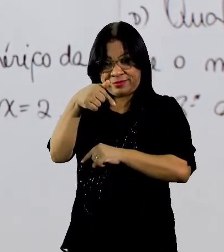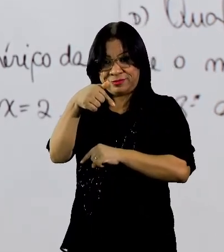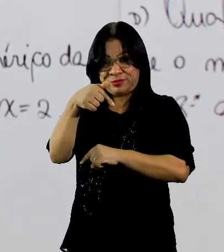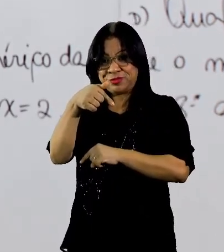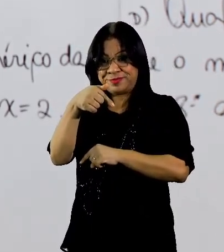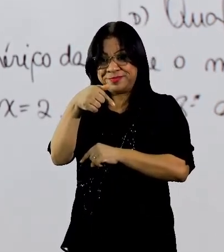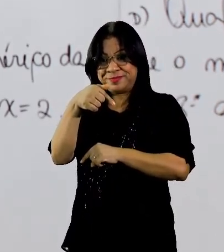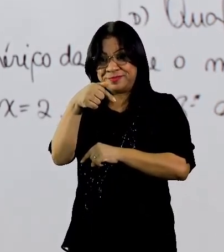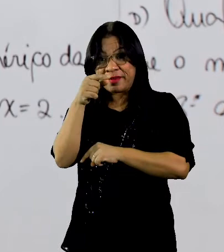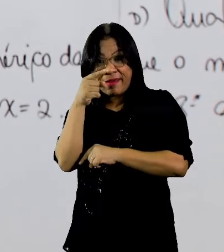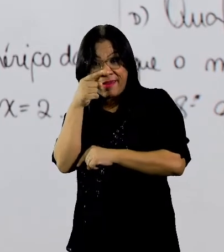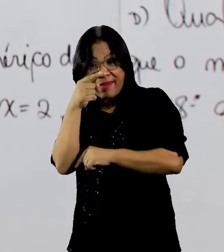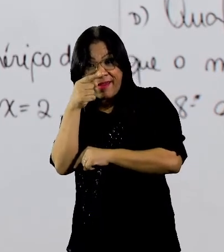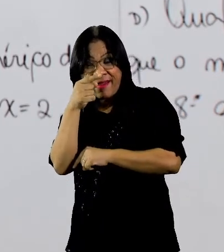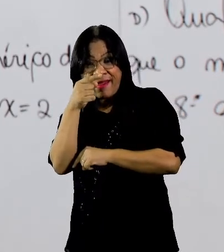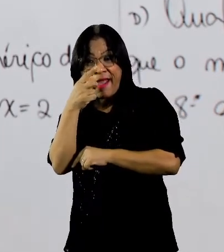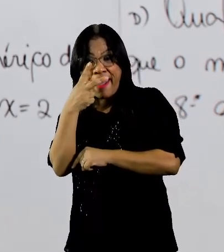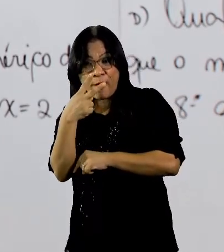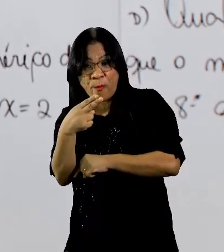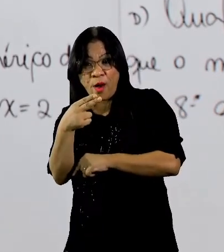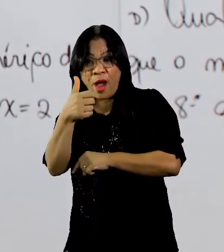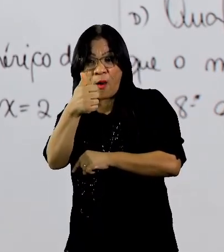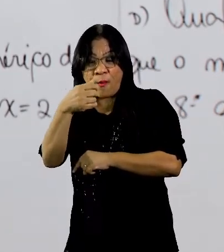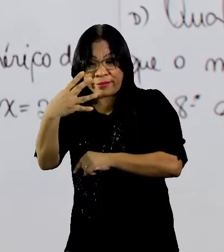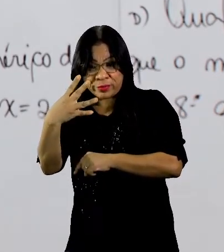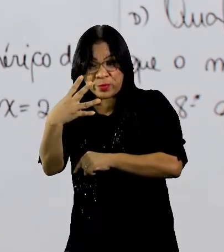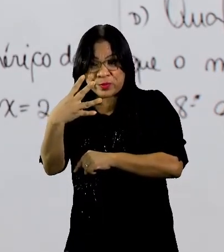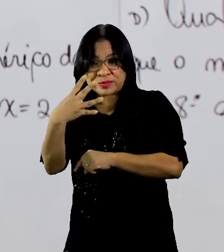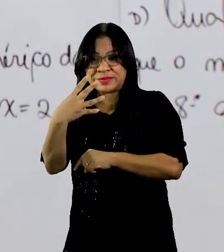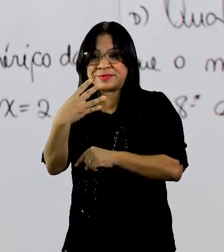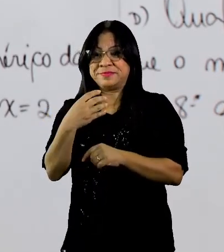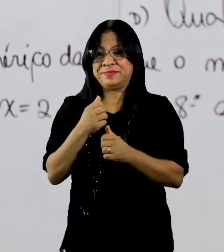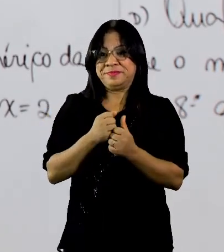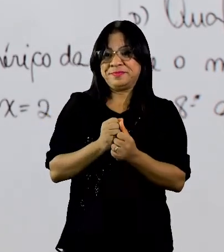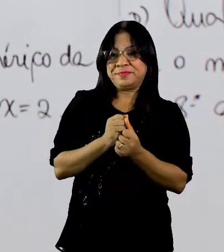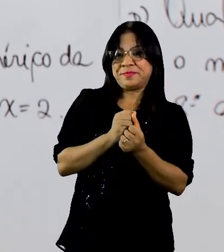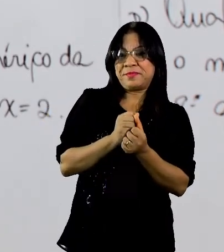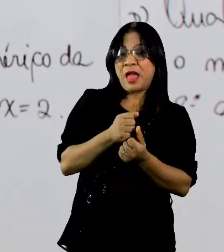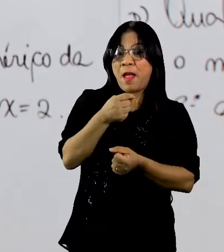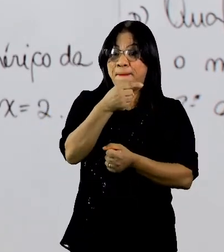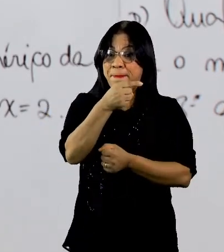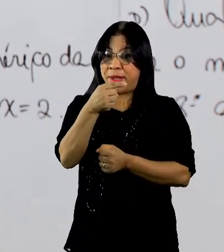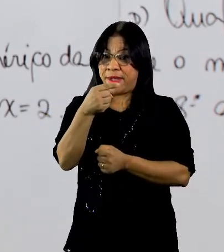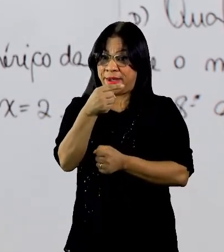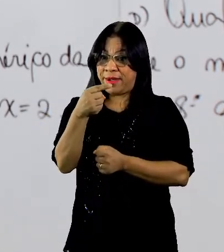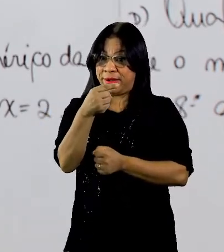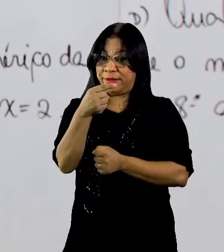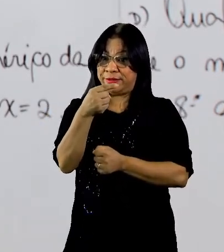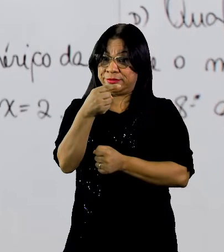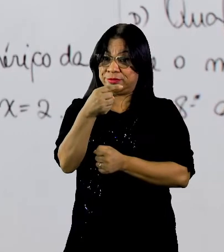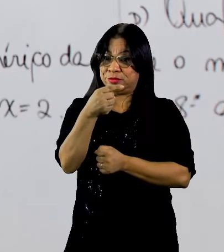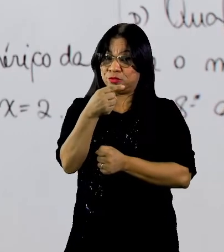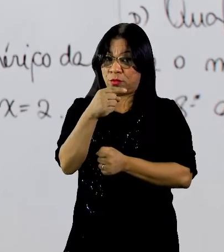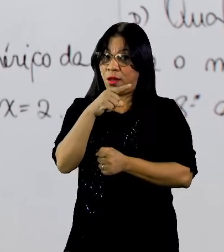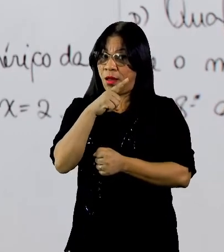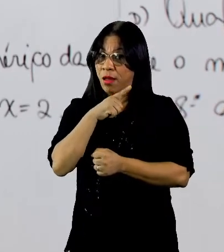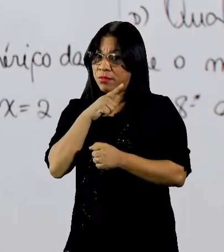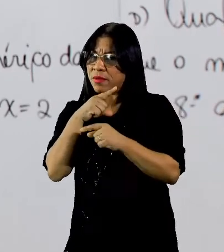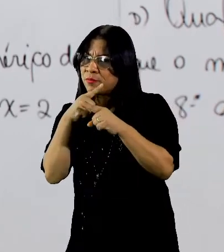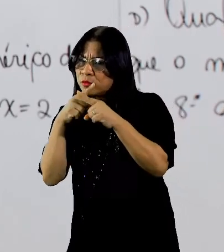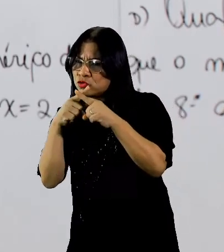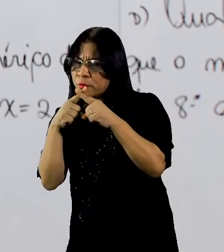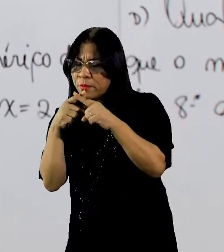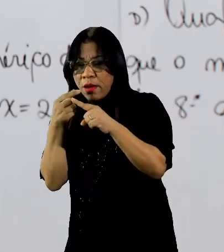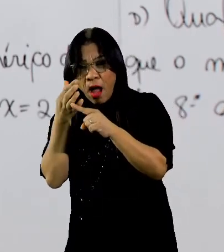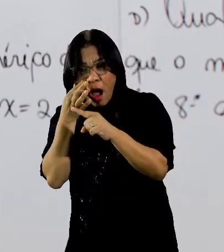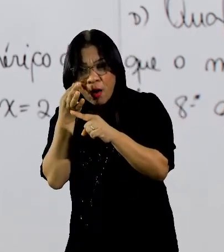Posso fazer isso normal. Menos, aqui agora eu tenho uma multiplicação e uma potência. Quem eu resolvo